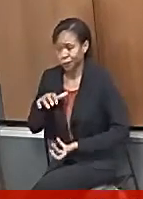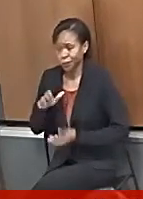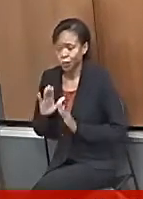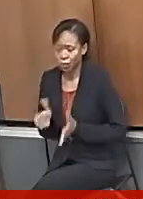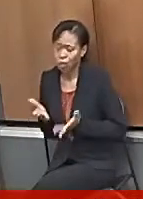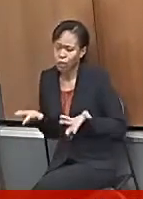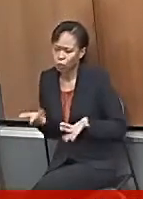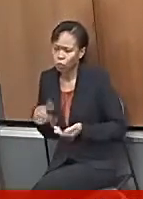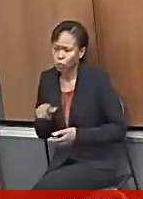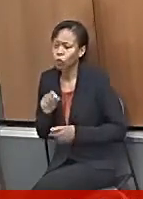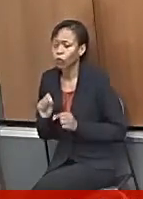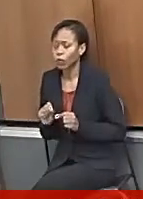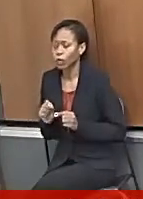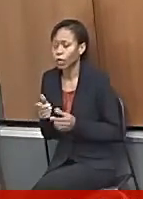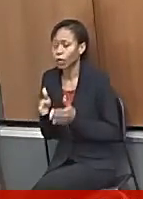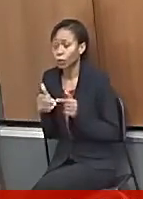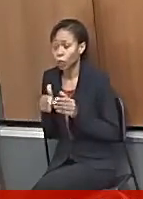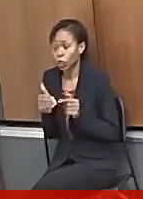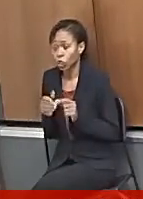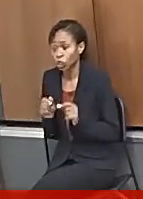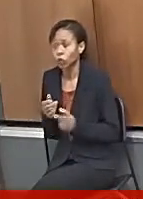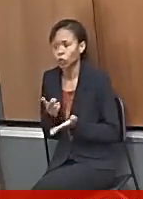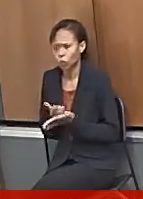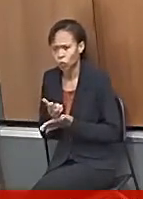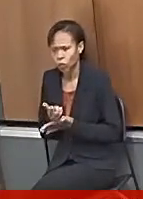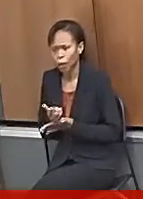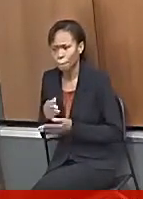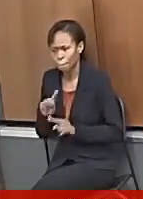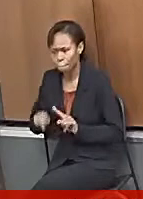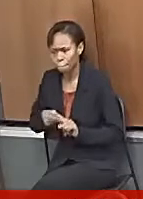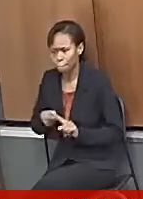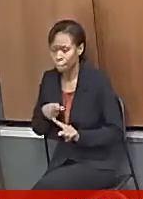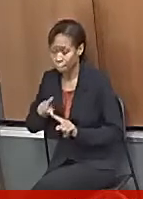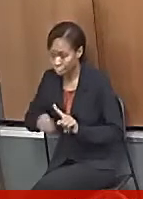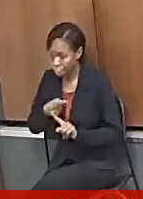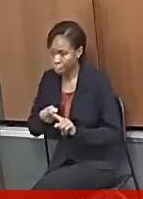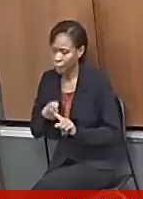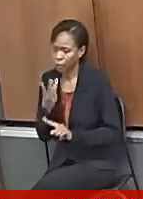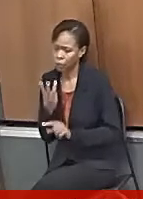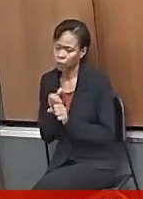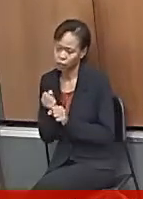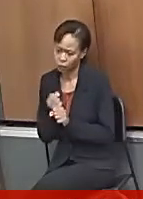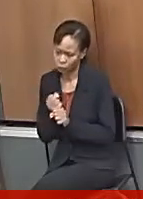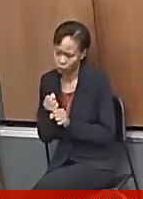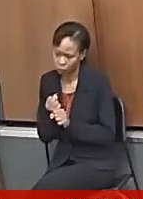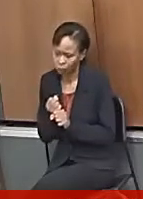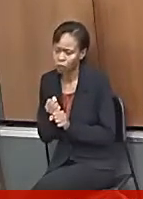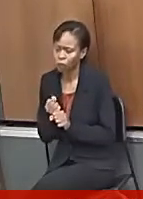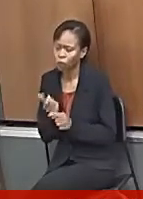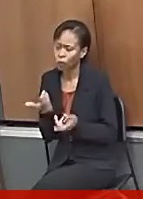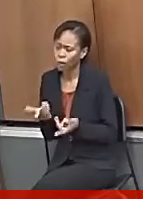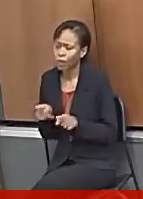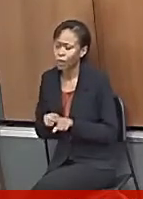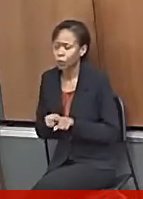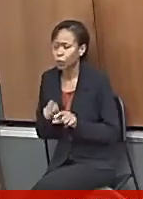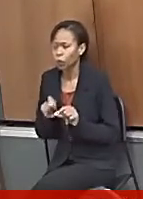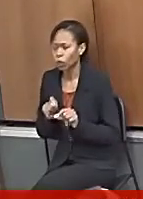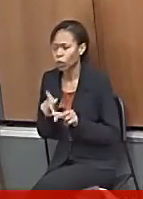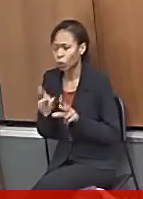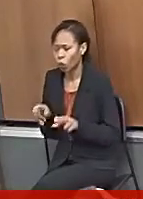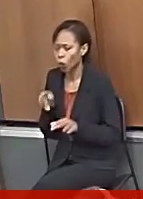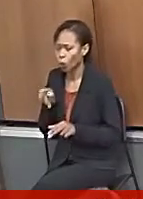por três anos é o pé do governador mas ajustar a legislação para que casos como do seu sebastião que ela trouxe